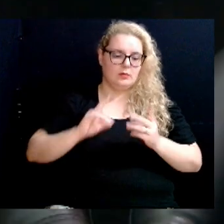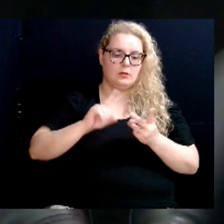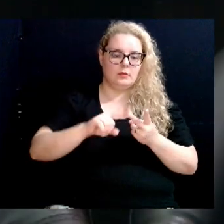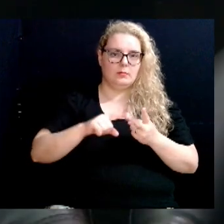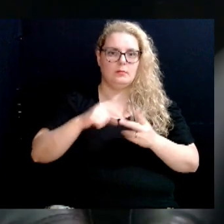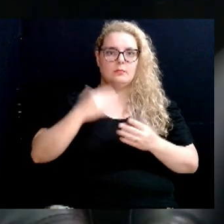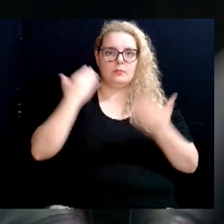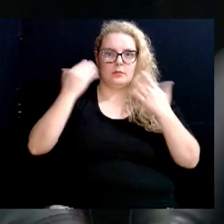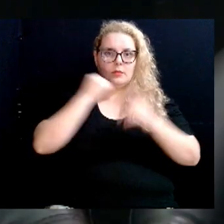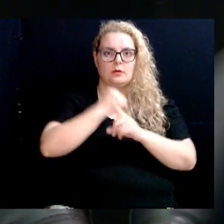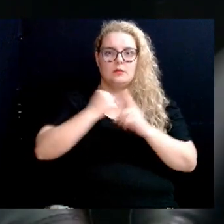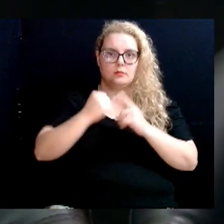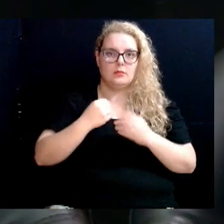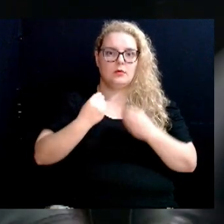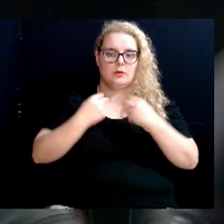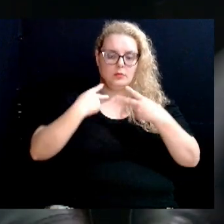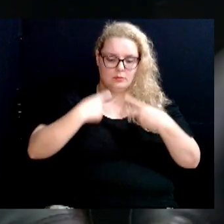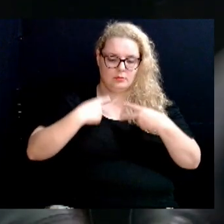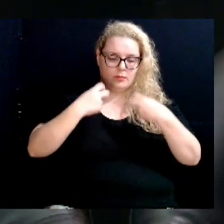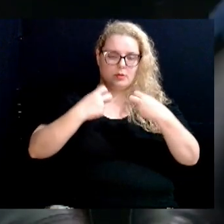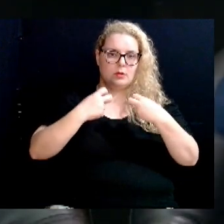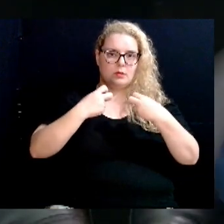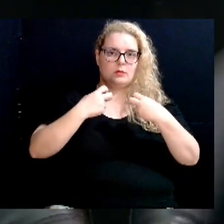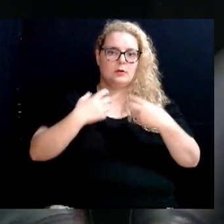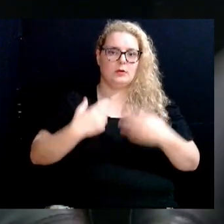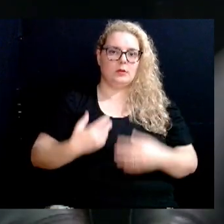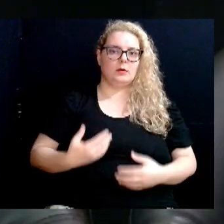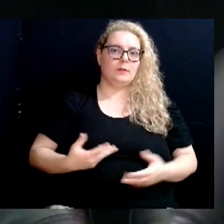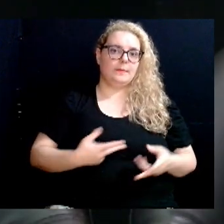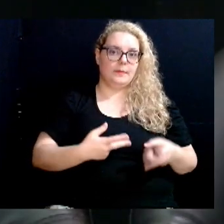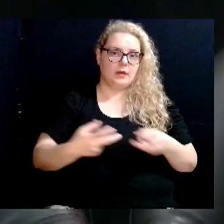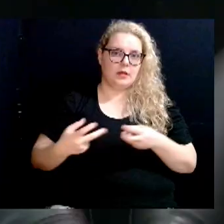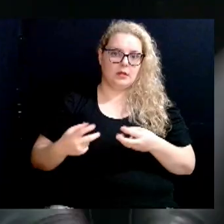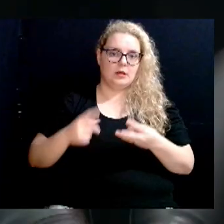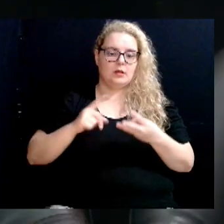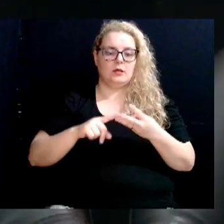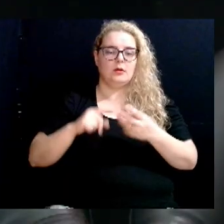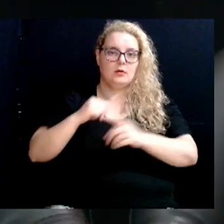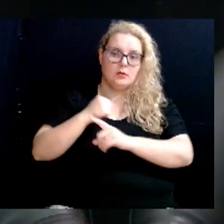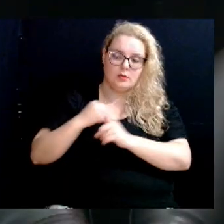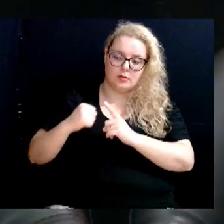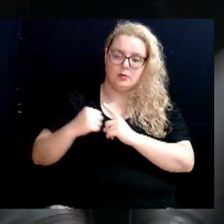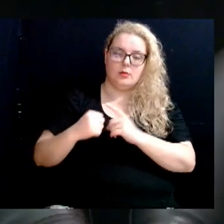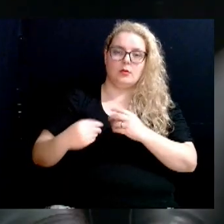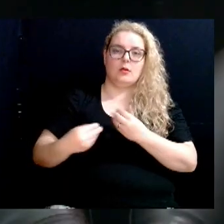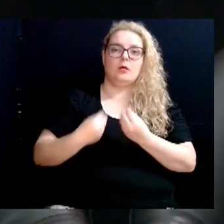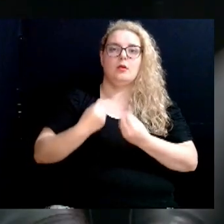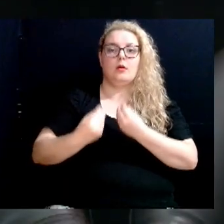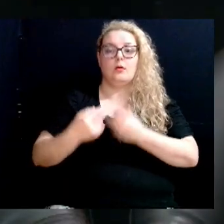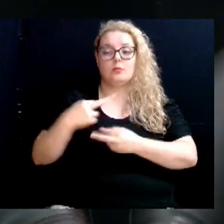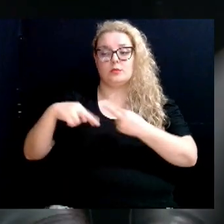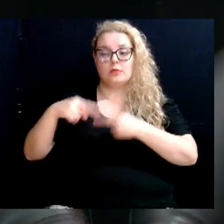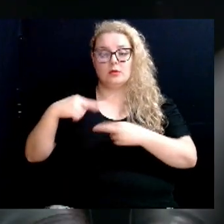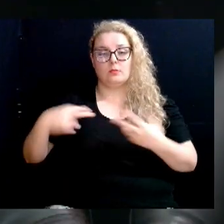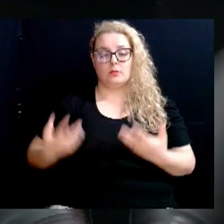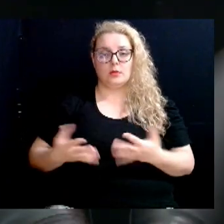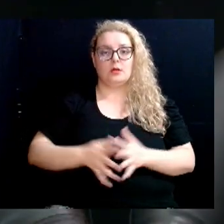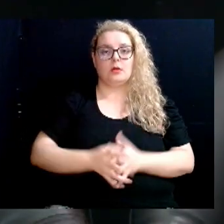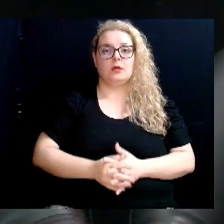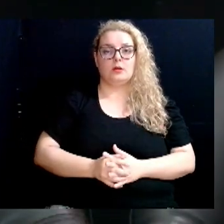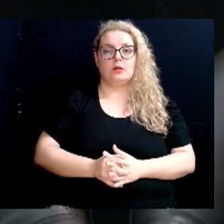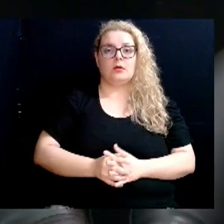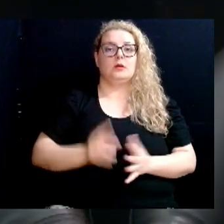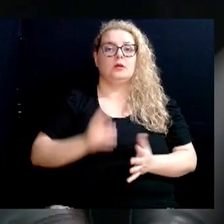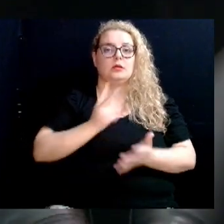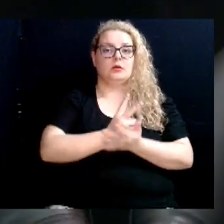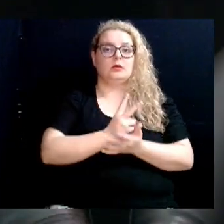ela se vê, como ela se enxerga, e social, como ela se relaciona. Sim. Então, a gente tem que sempre estar de olho nesses